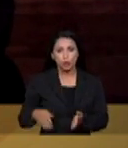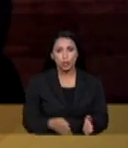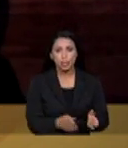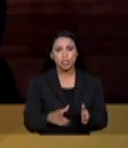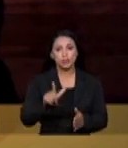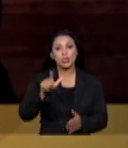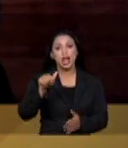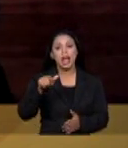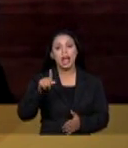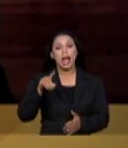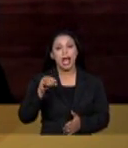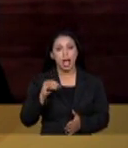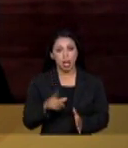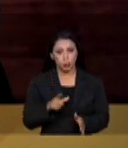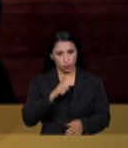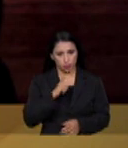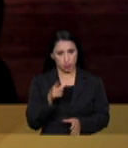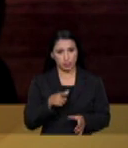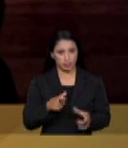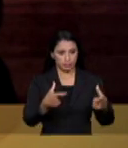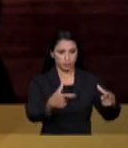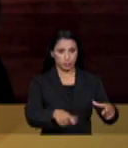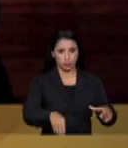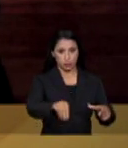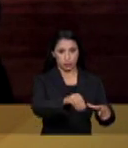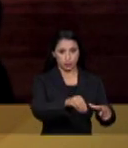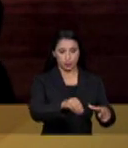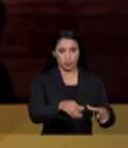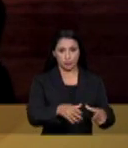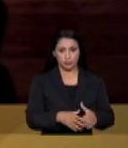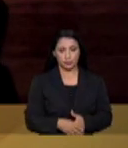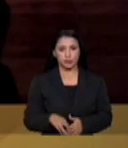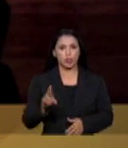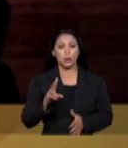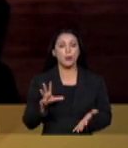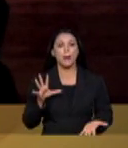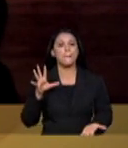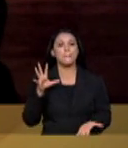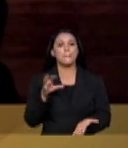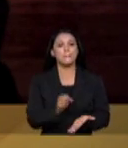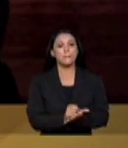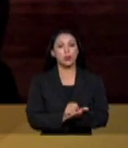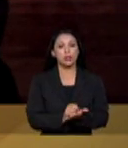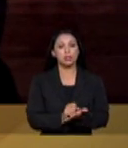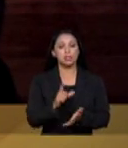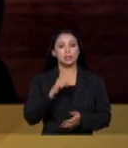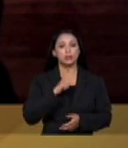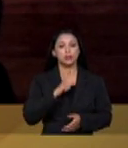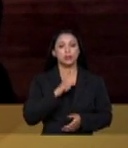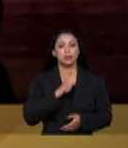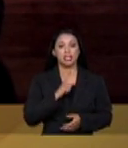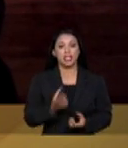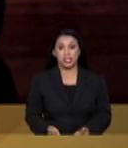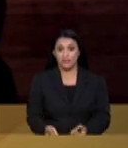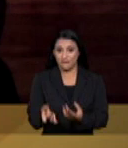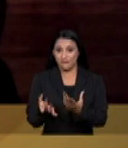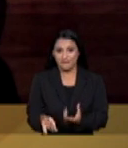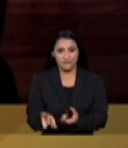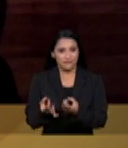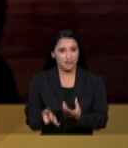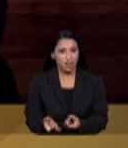pelados Alice tam tam e não se tratar de posse com finalidade Mercantil